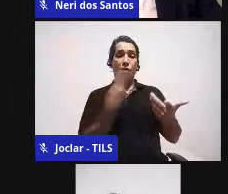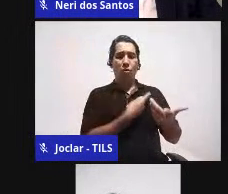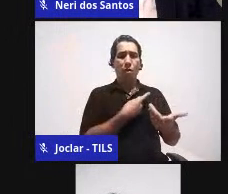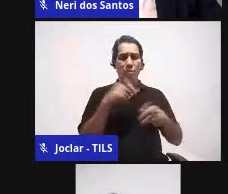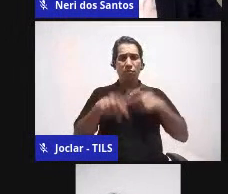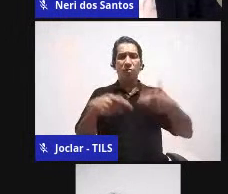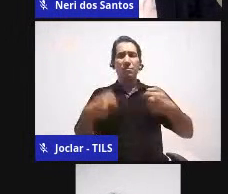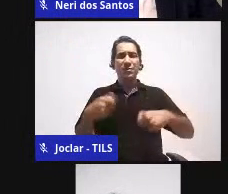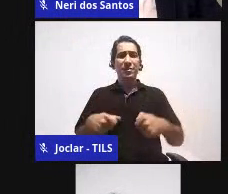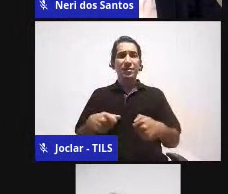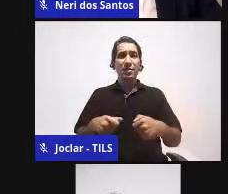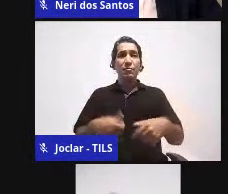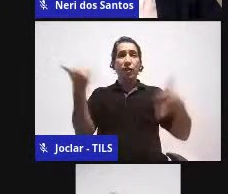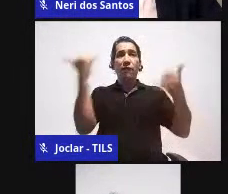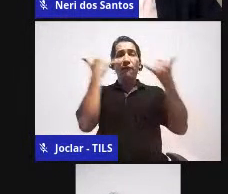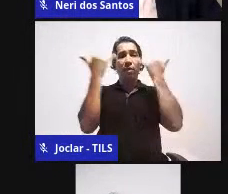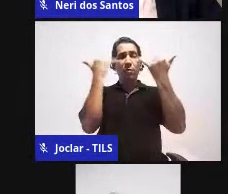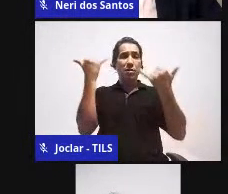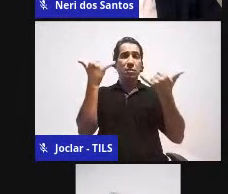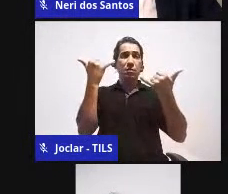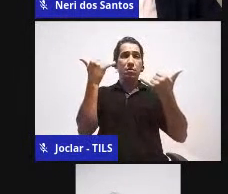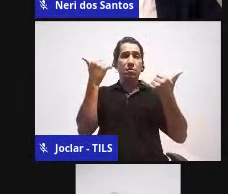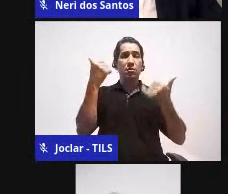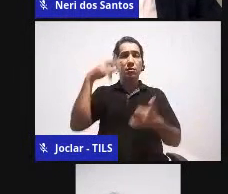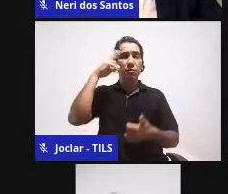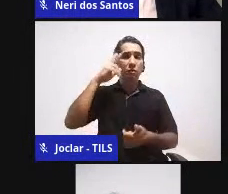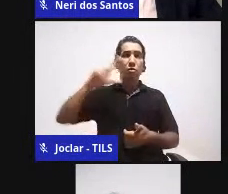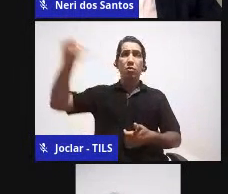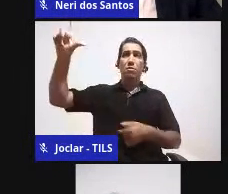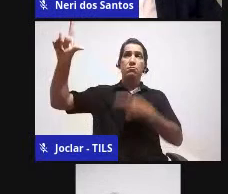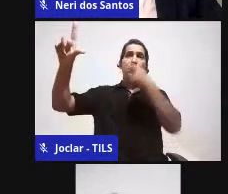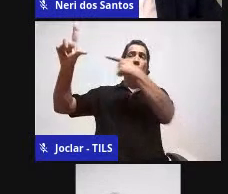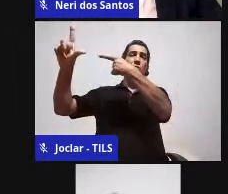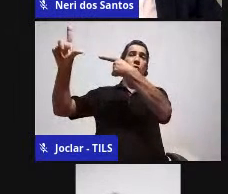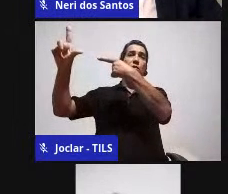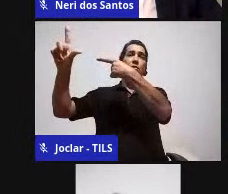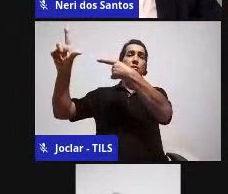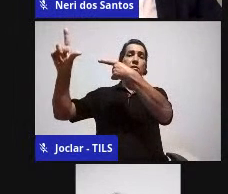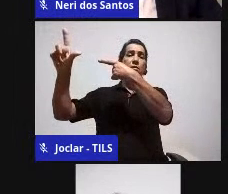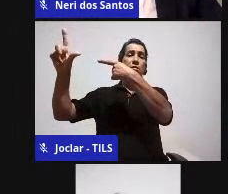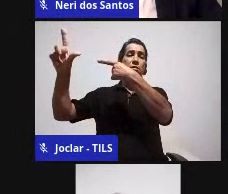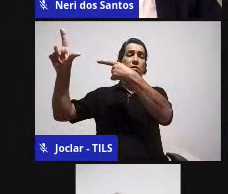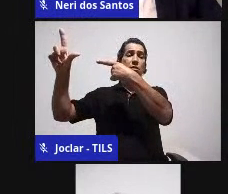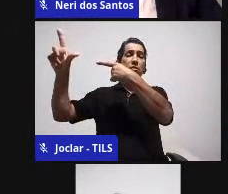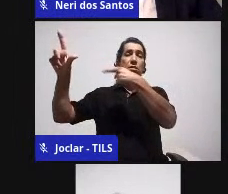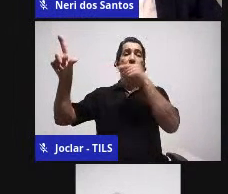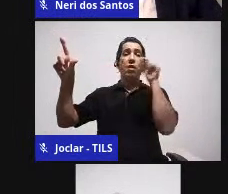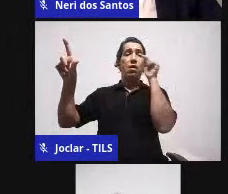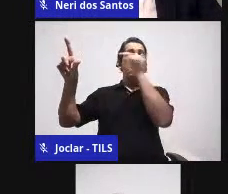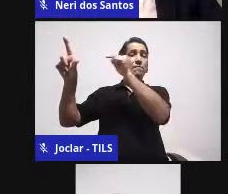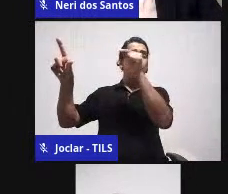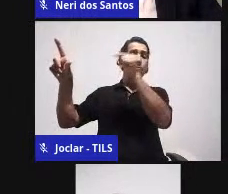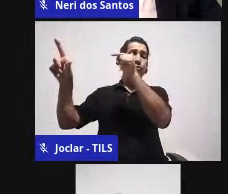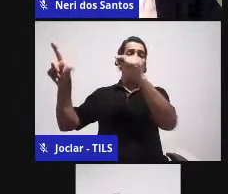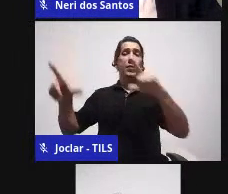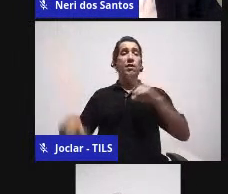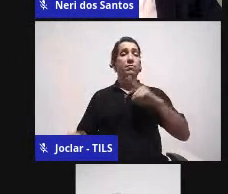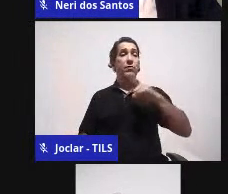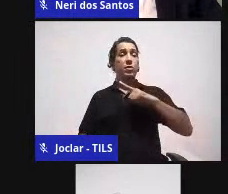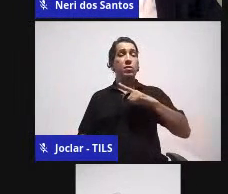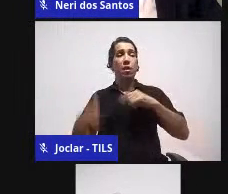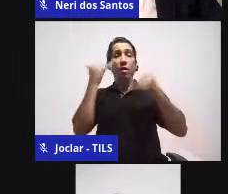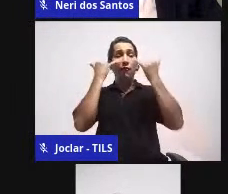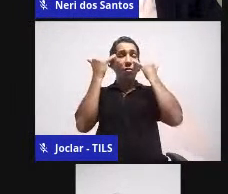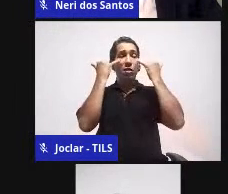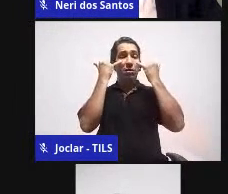acessível, né, então o líder não é mais aquele que detém a informação, né, e detém o conhecimento sozinho, né, então cada vez